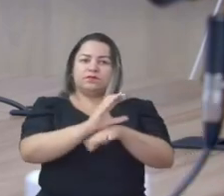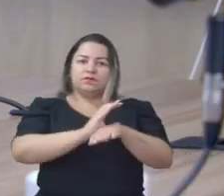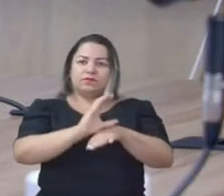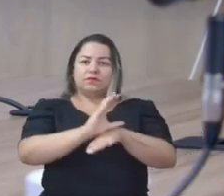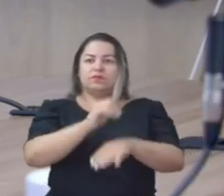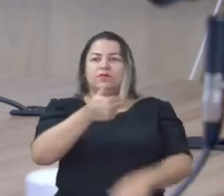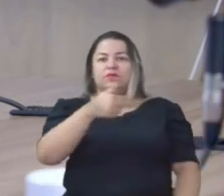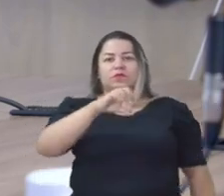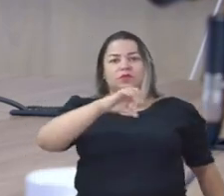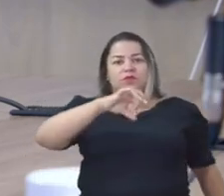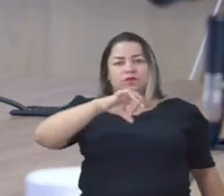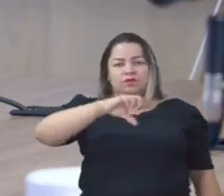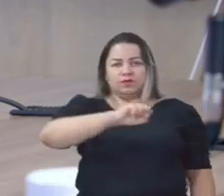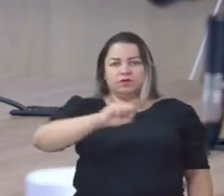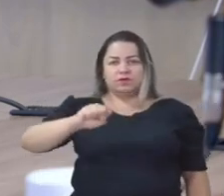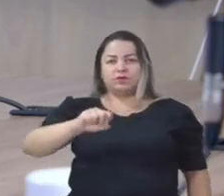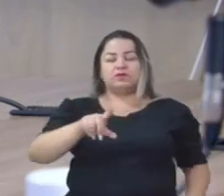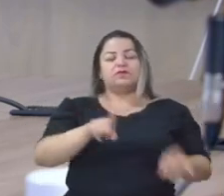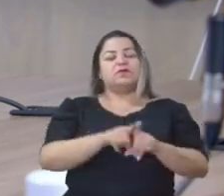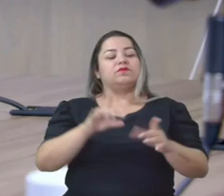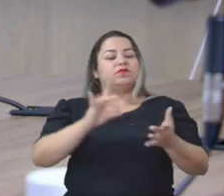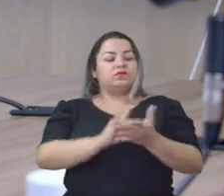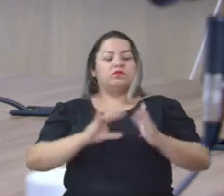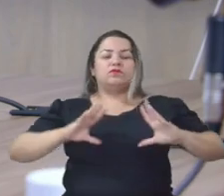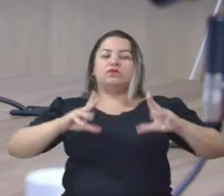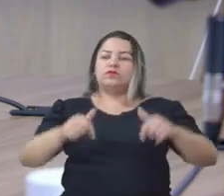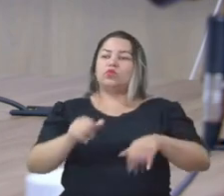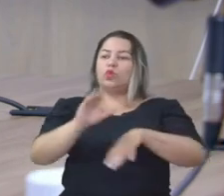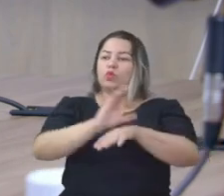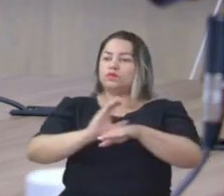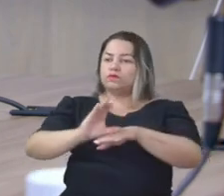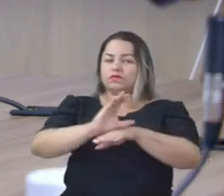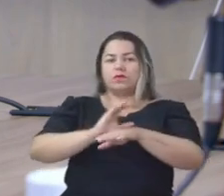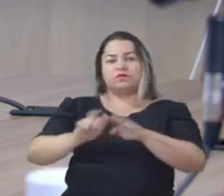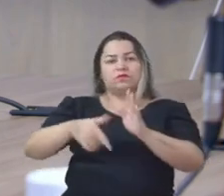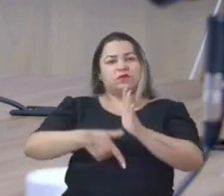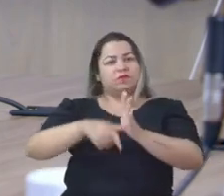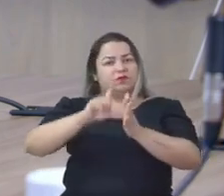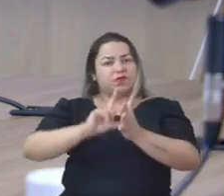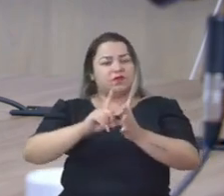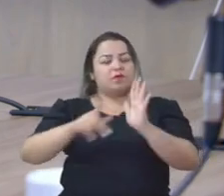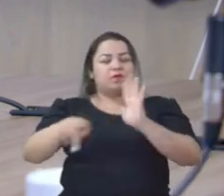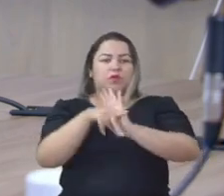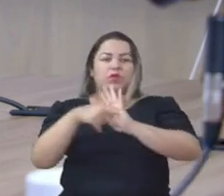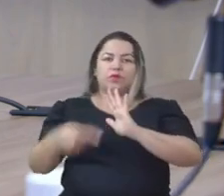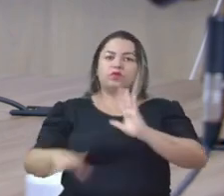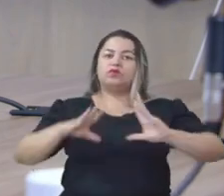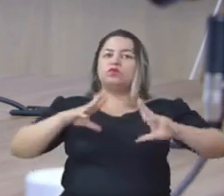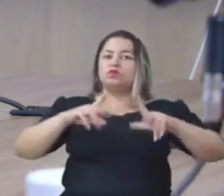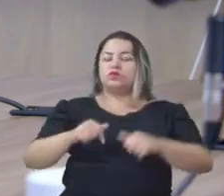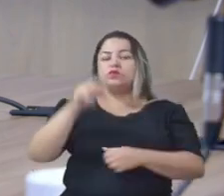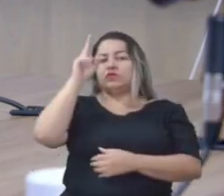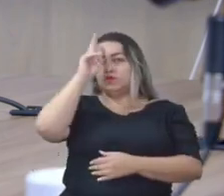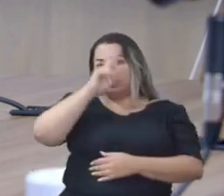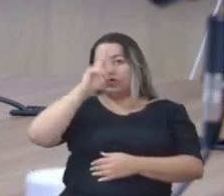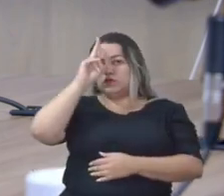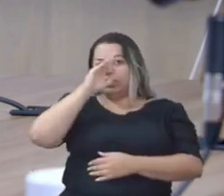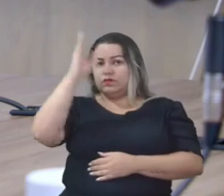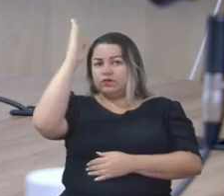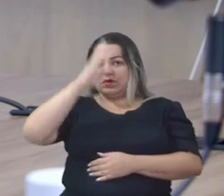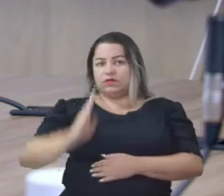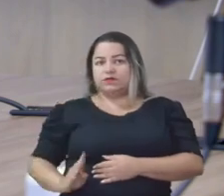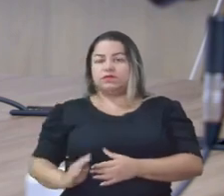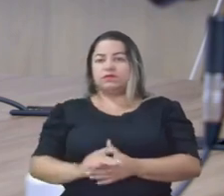de 1988. Na verdade, todas as constituições anteriores a ela, todo o histórico de Brasil.